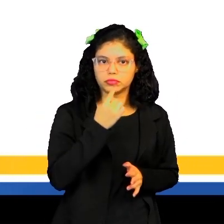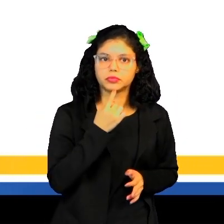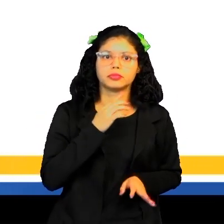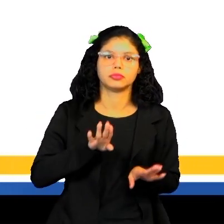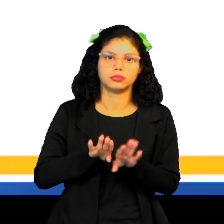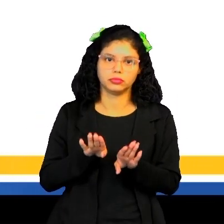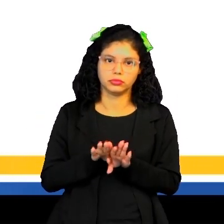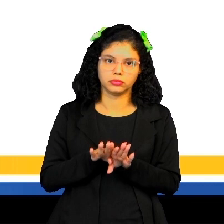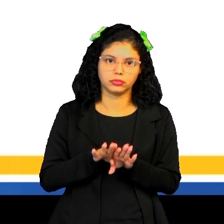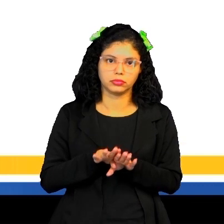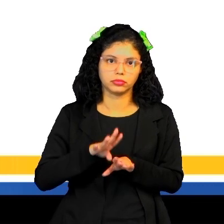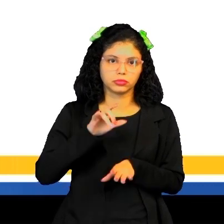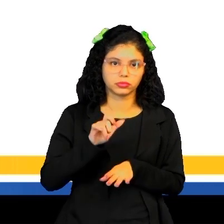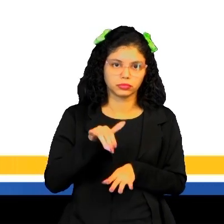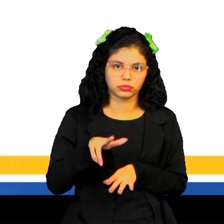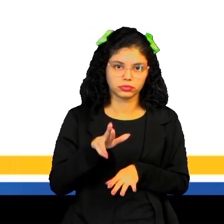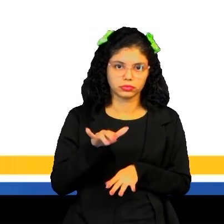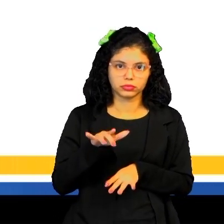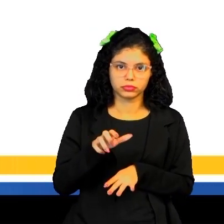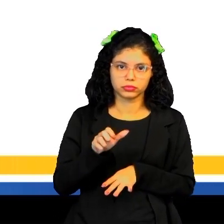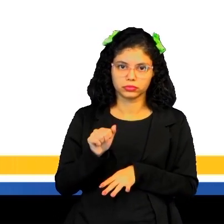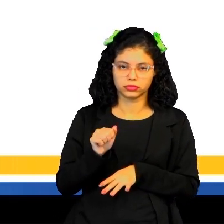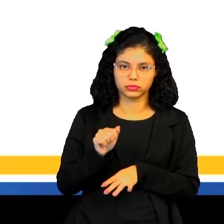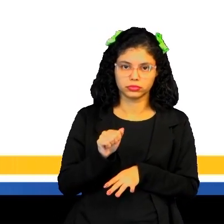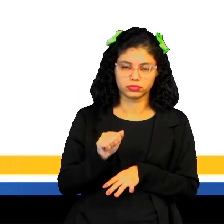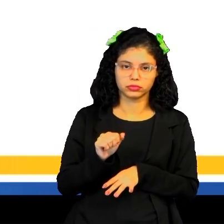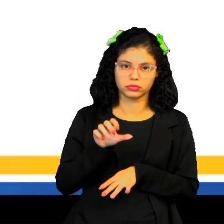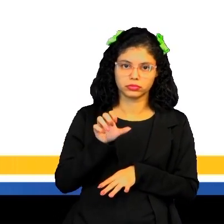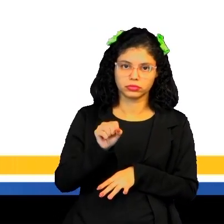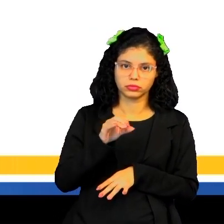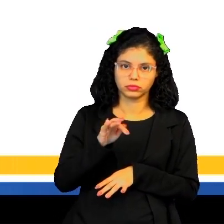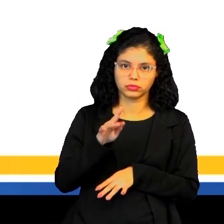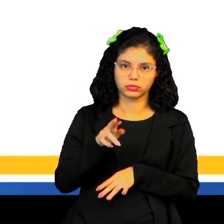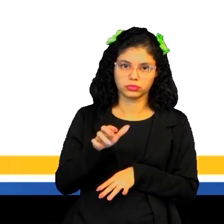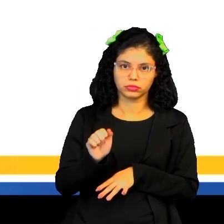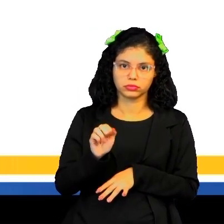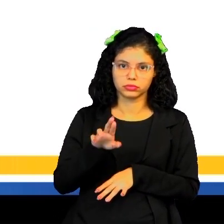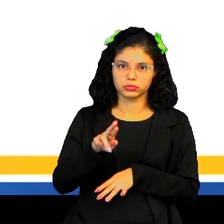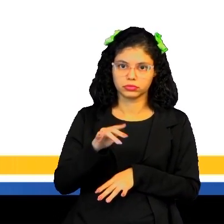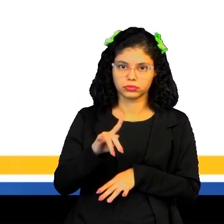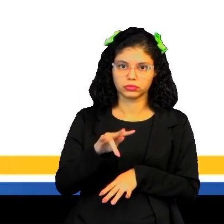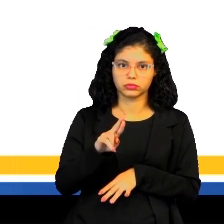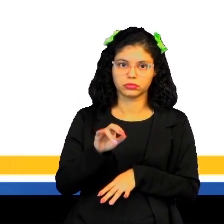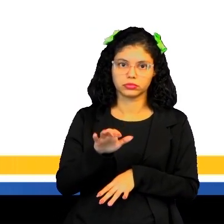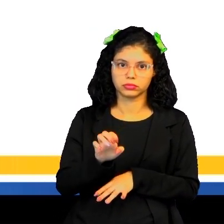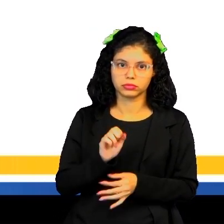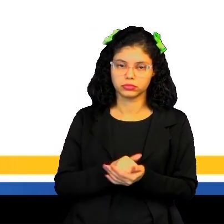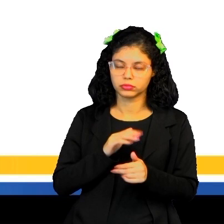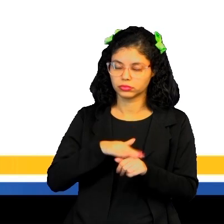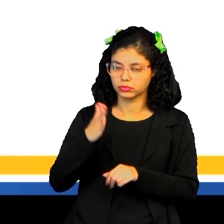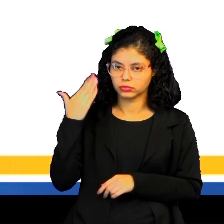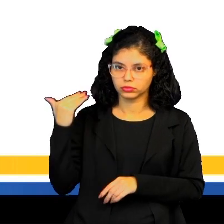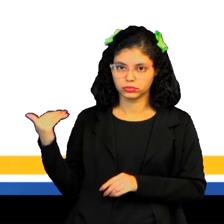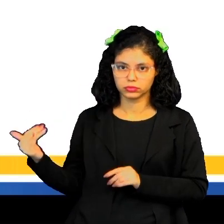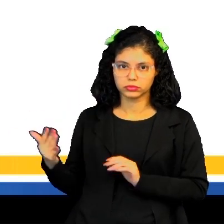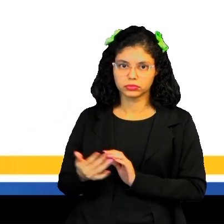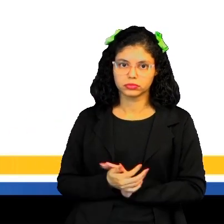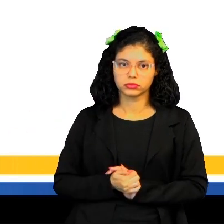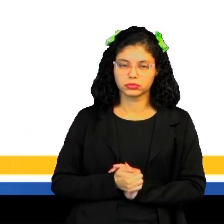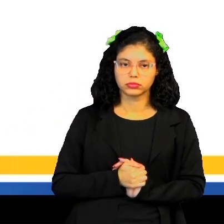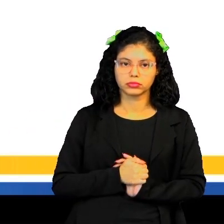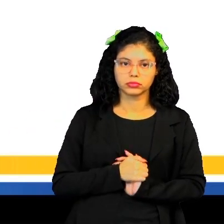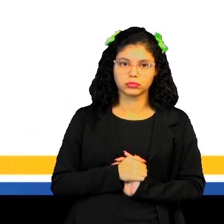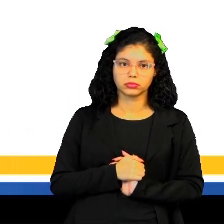a gente tem aí o Ésquilo, né, o Sófocles, o Eurípides, né, um dos mais famosos,